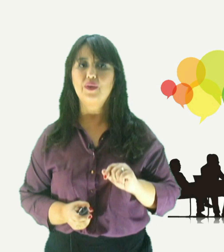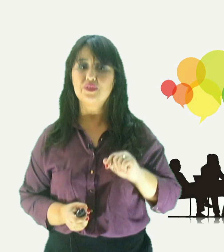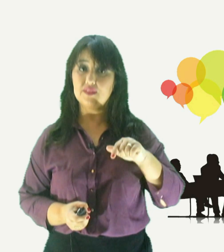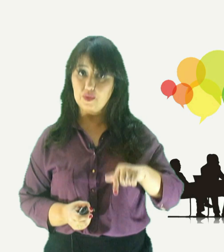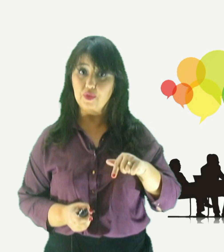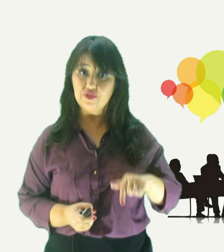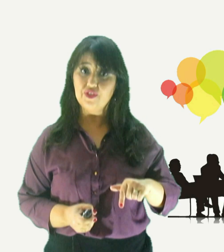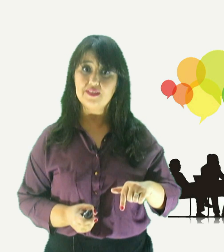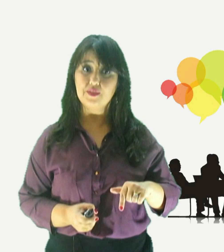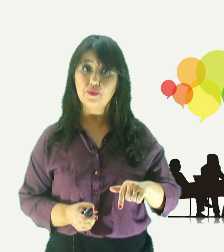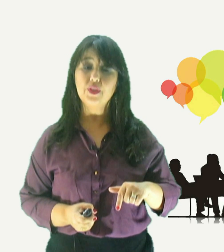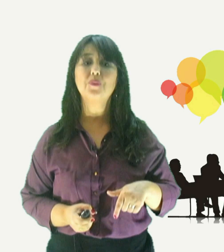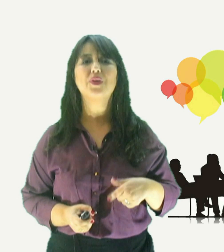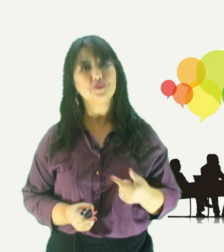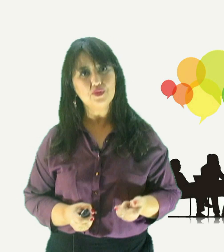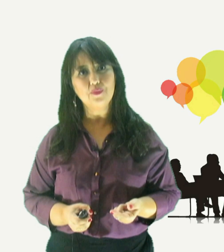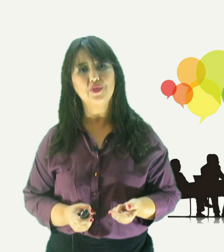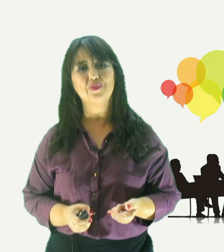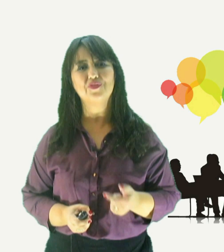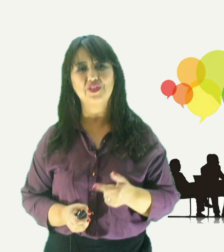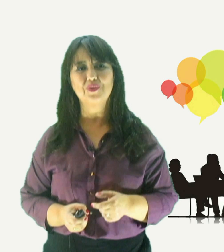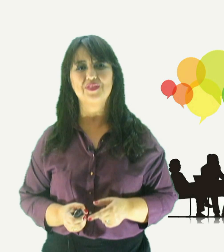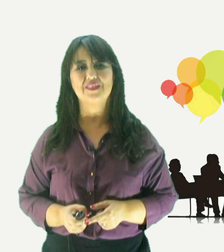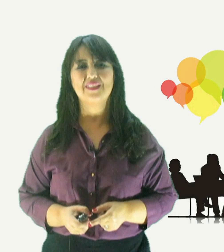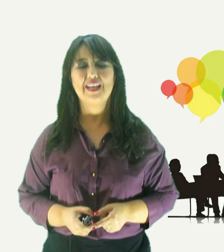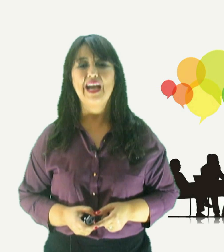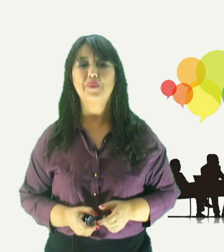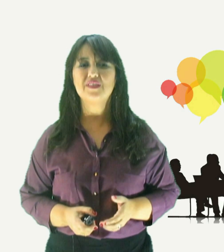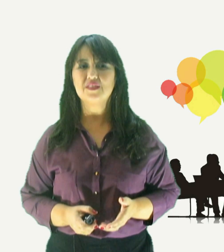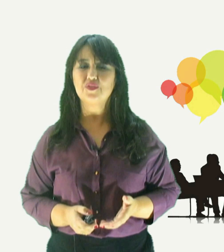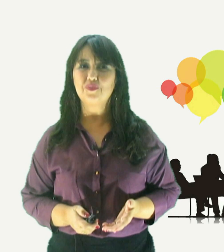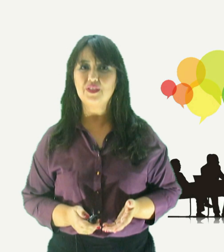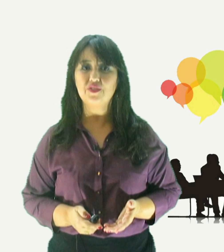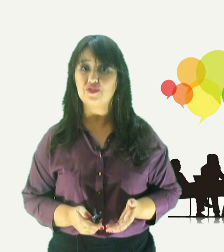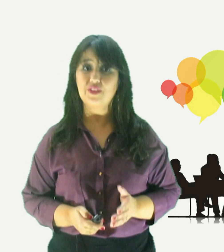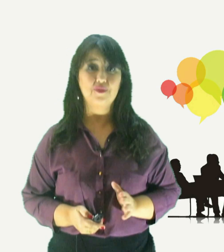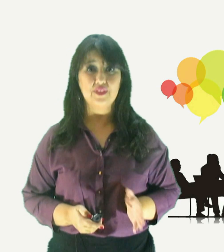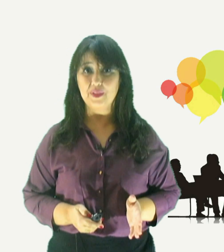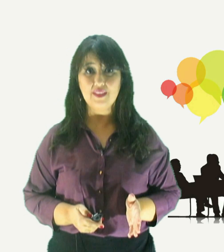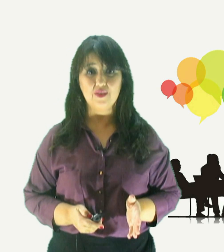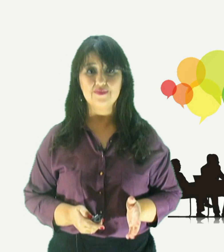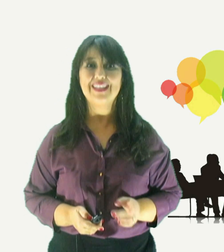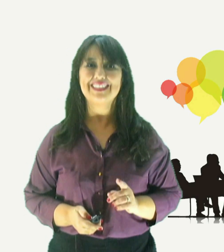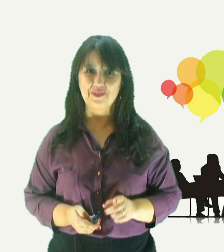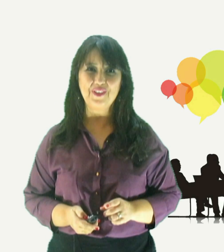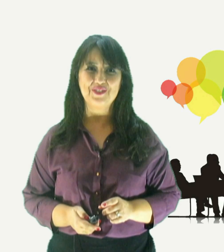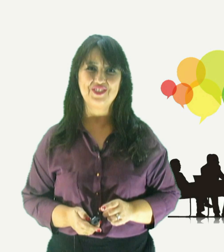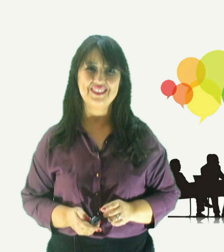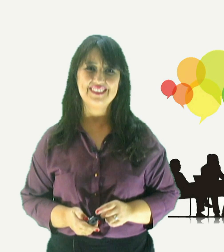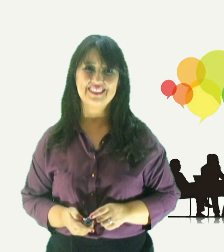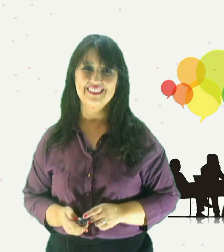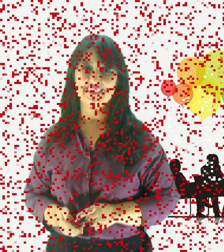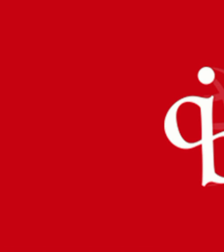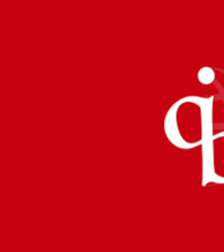que vai acontecer hoje, dia 5, e no próximo domingo, dia 12. A presença dos ministros é fundamental. Não